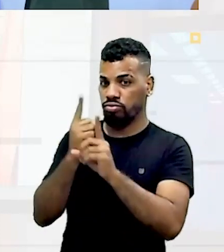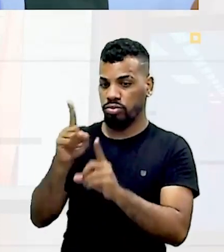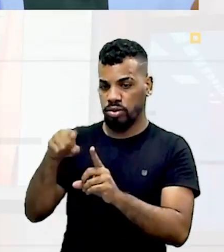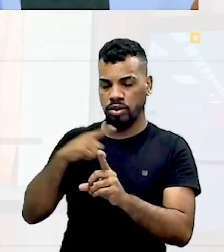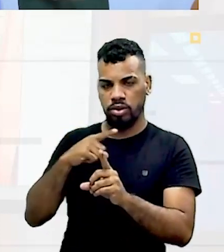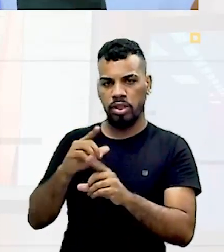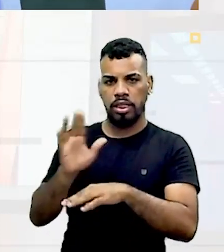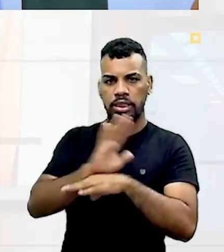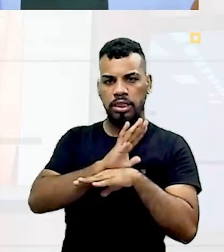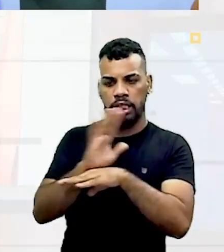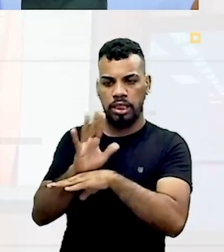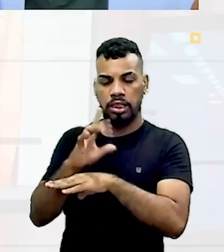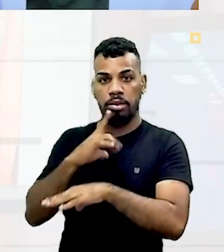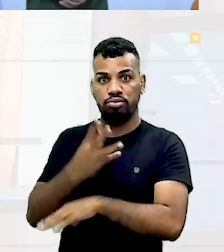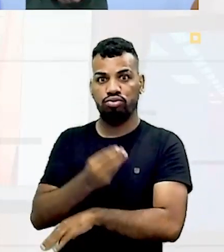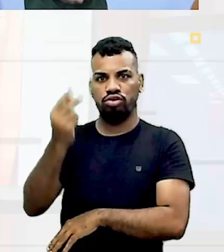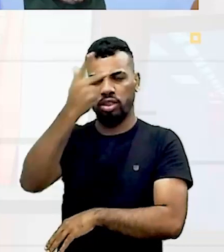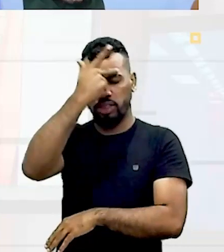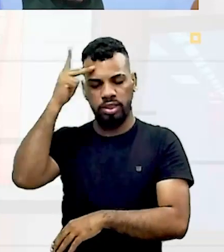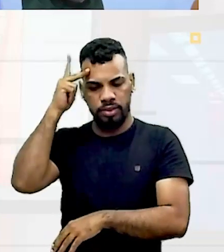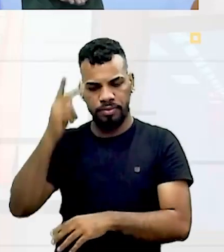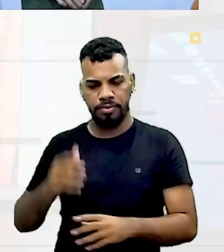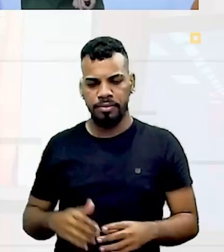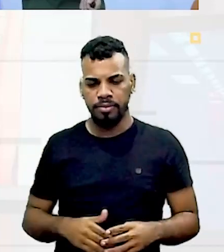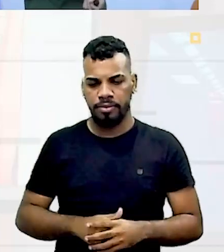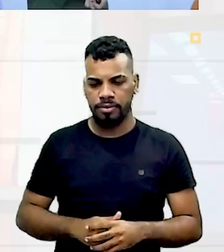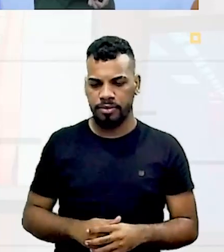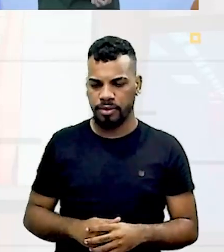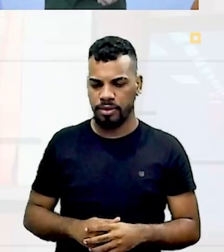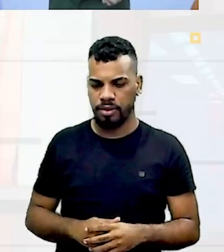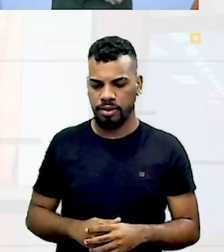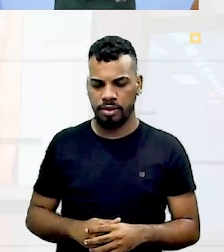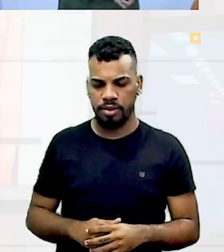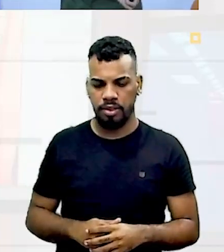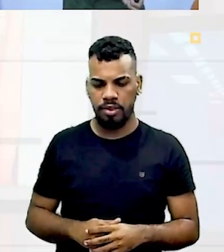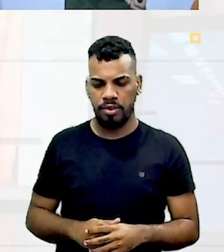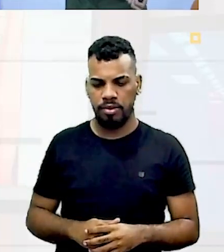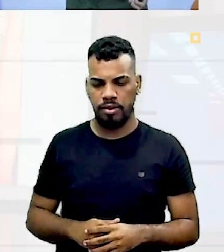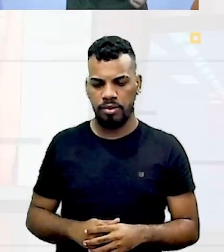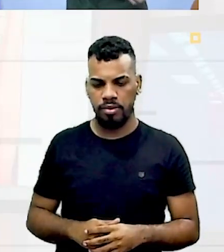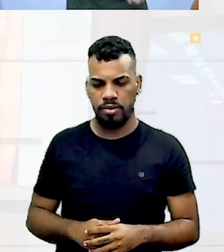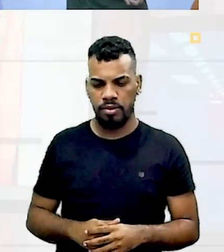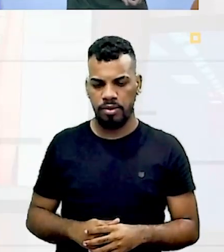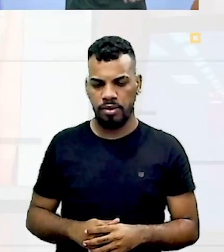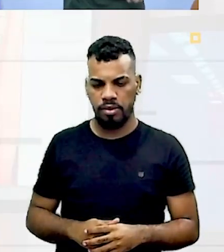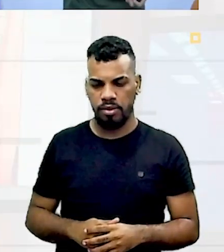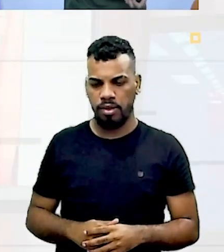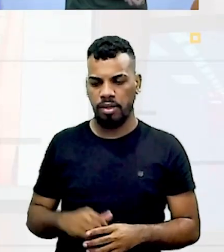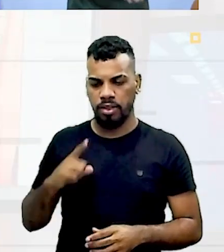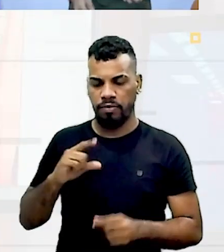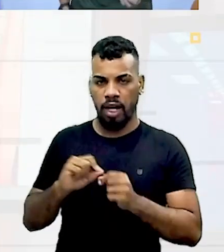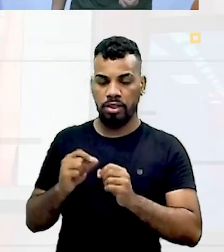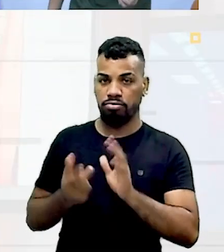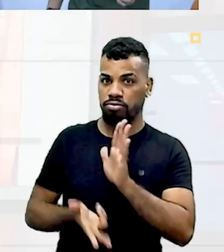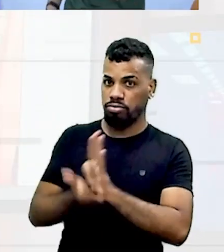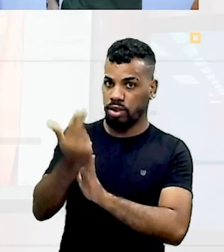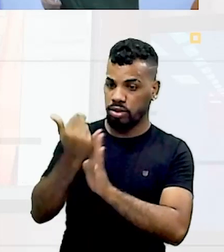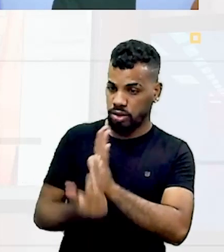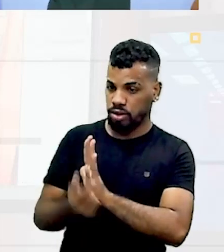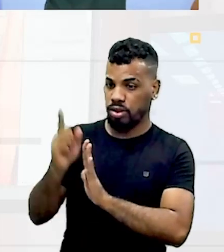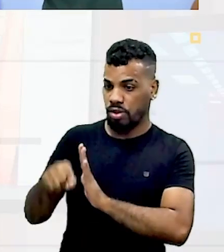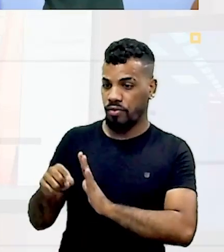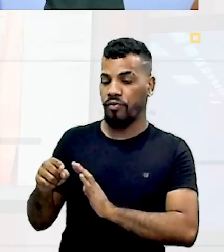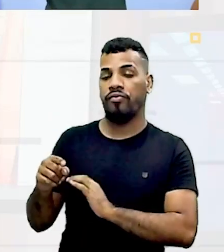numa cena com muita gente. Algo que fazem muito, principalmente produtores de desenhos,